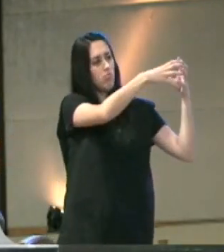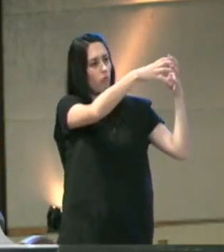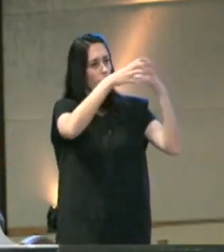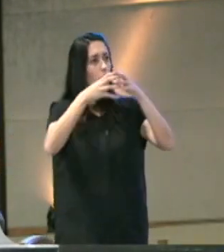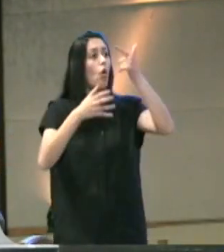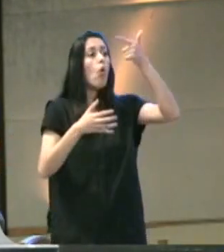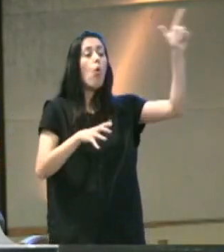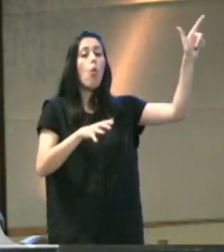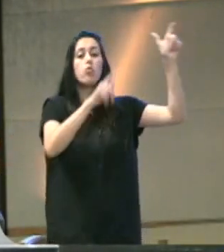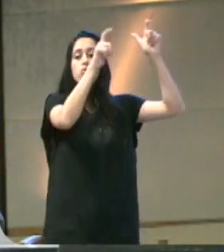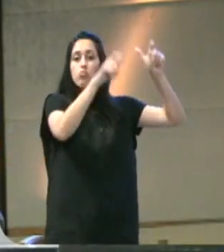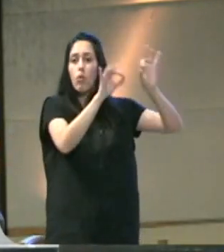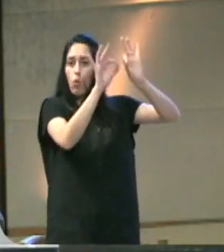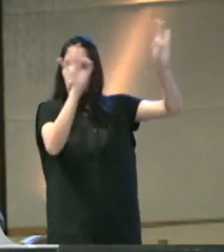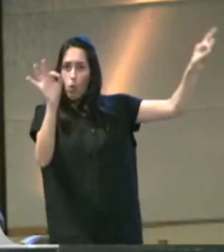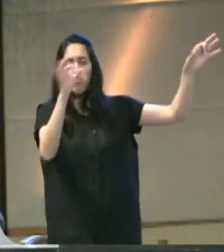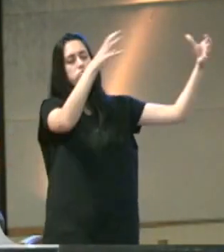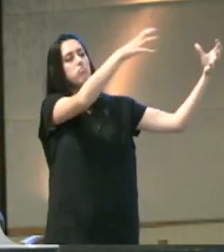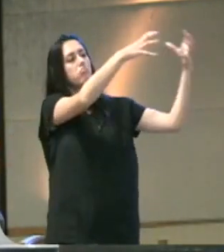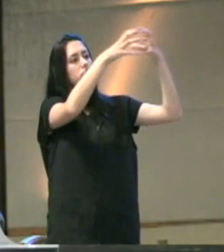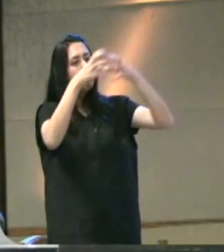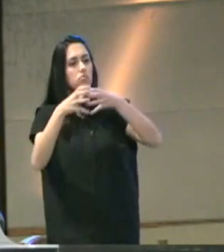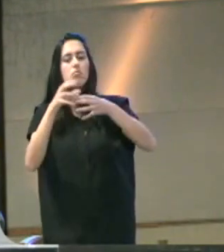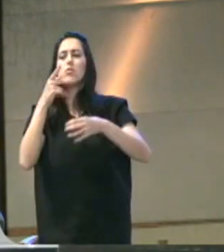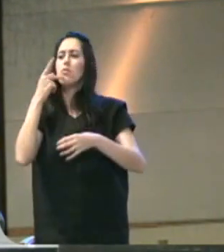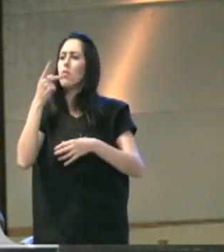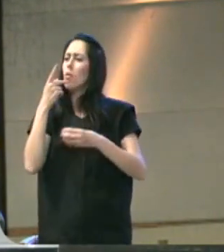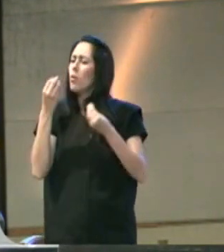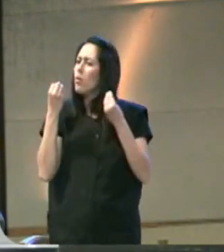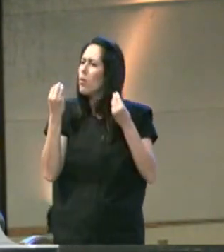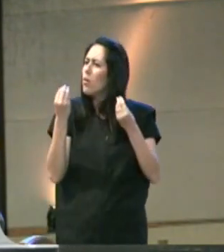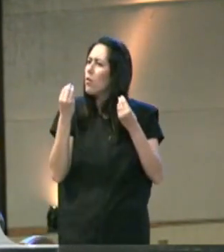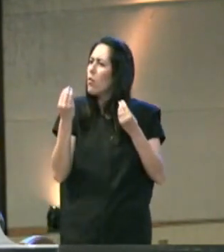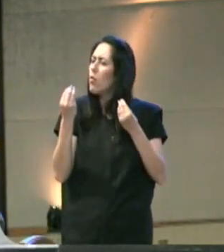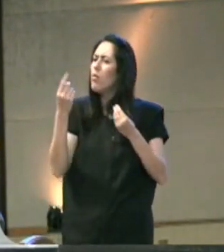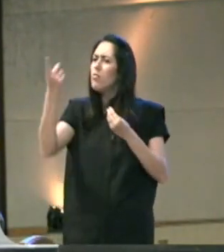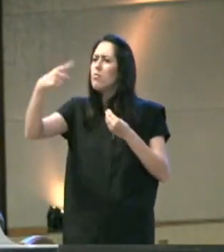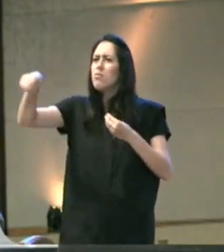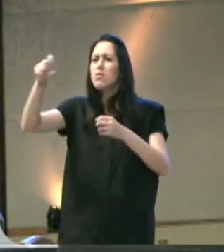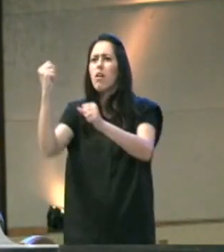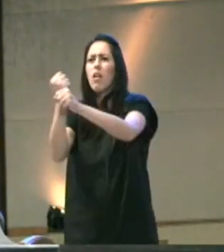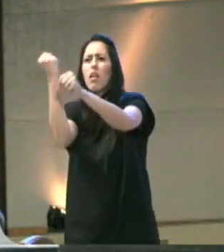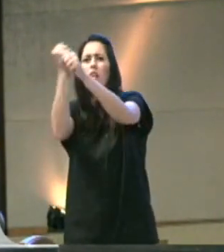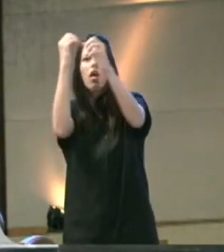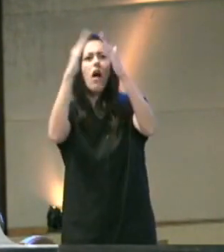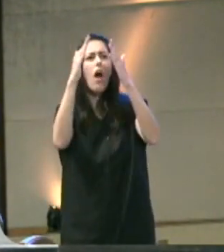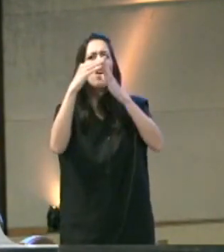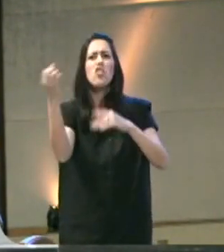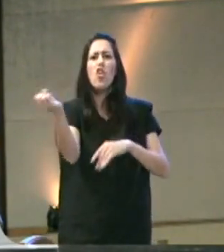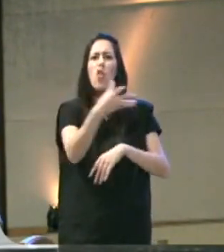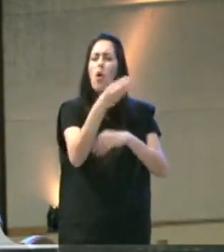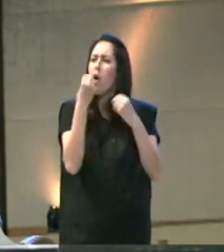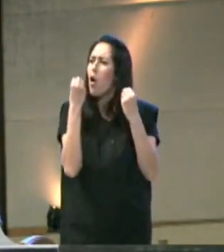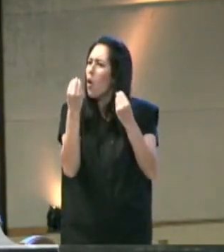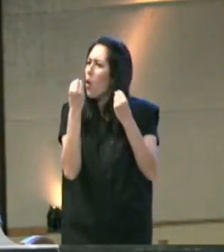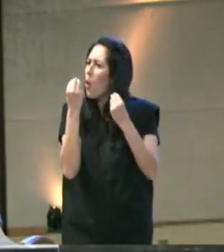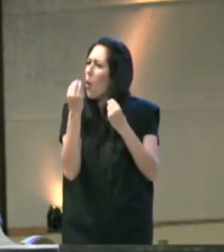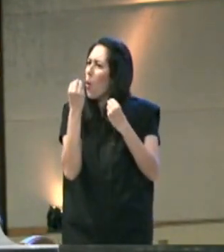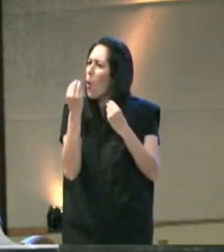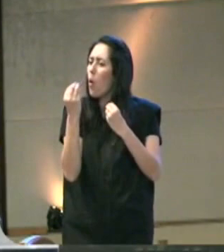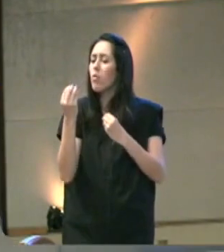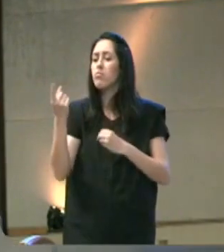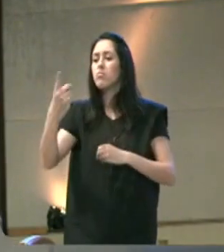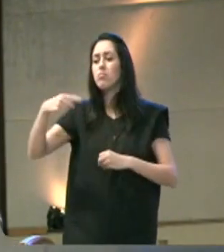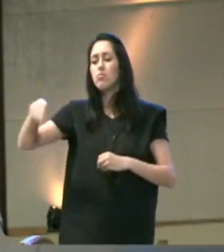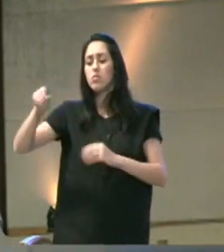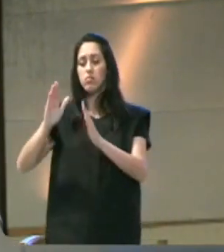aldeia. E eles disseram, nós não entendemos, por que vocês fizeram isso? E eles pegaram a Bíblia e disseram